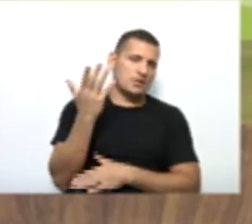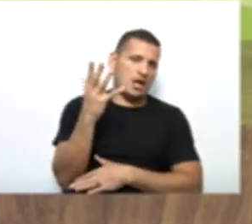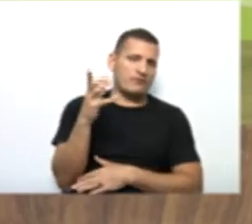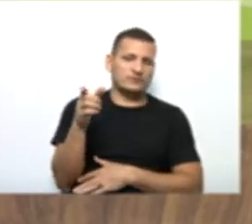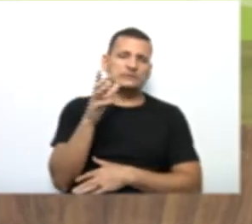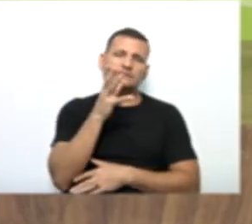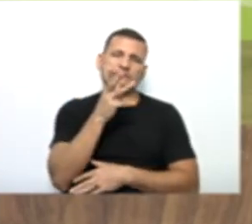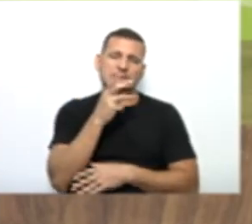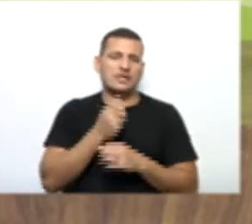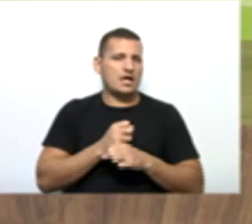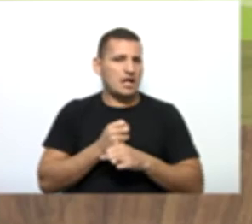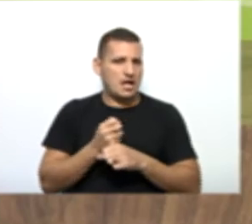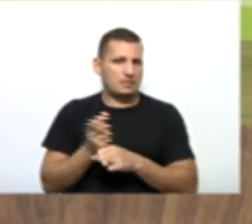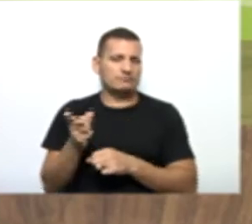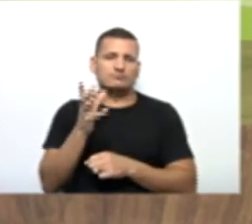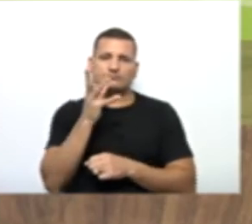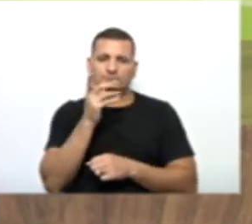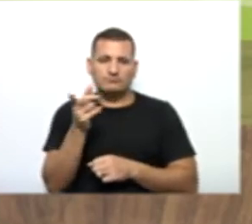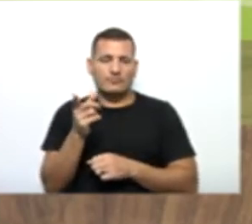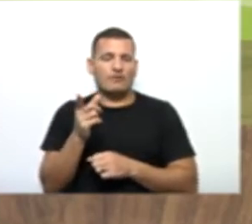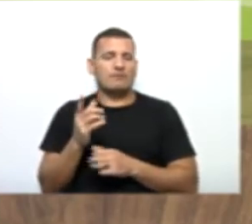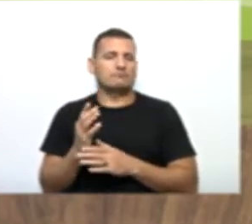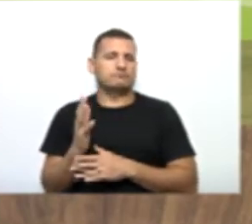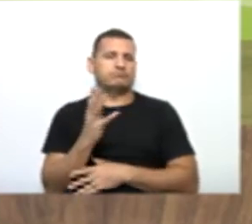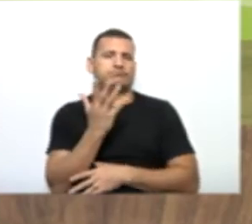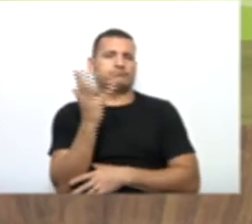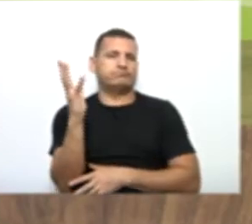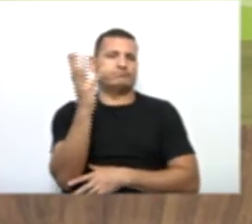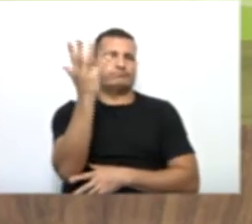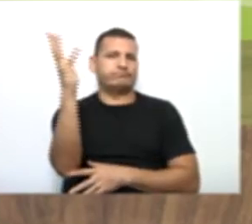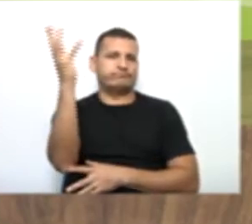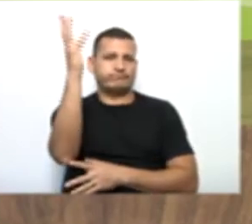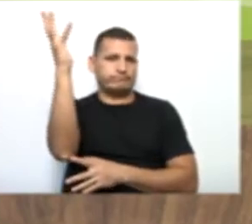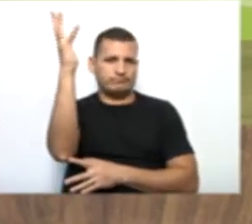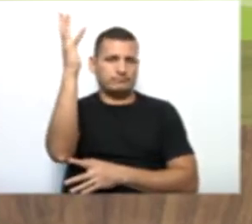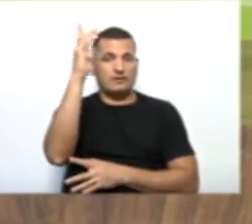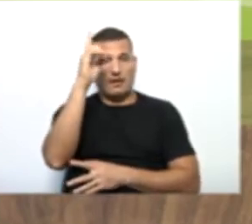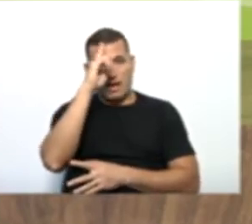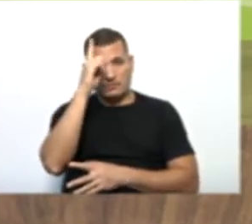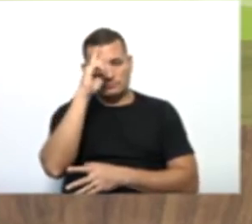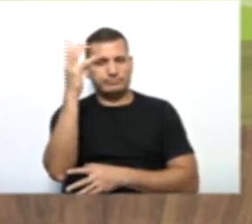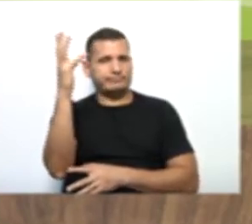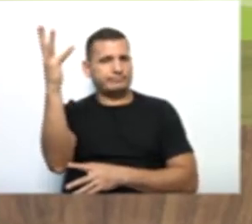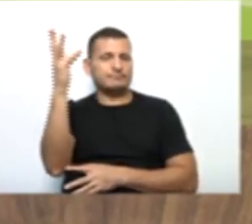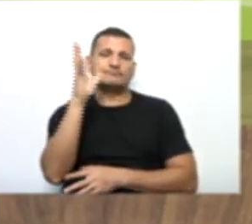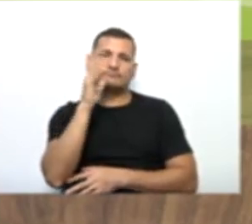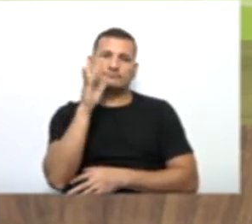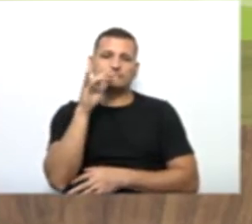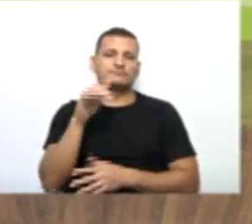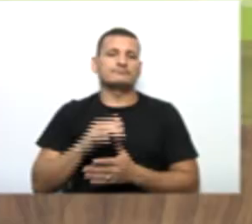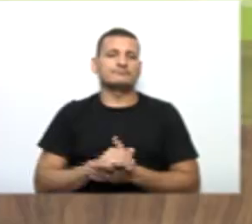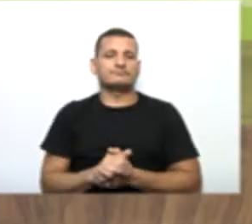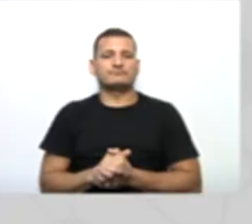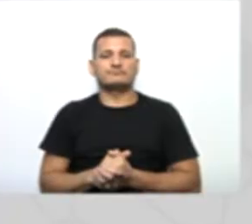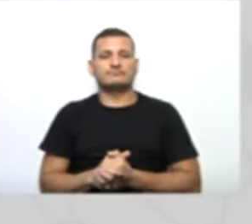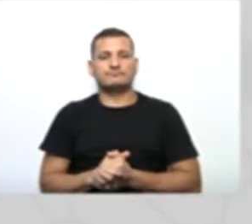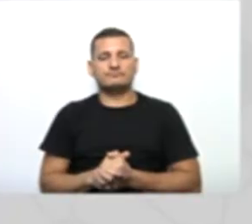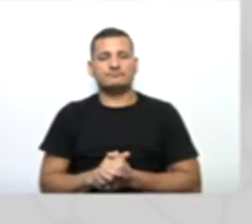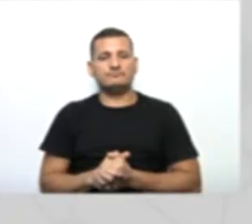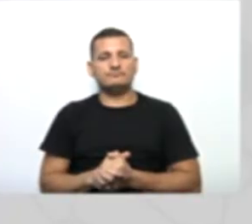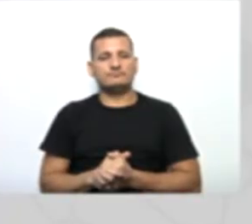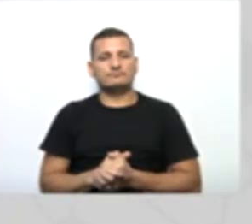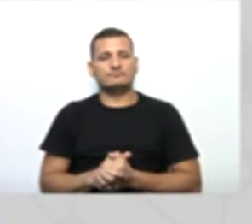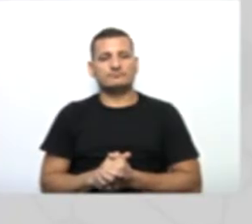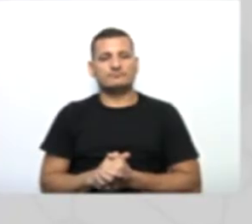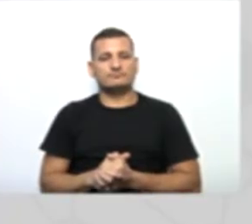demoram muitos anos, né, até ela crescer e chegar na sua fase adulta para realmente ter um retorno. Professor, vamos lá, letra